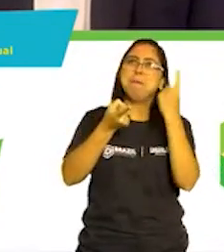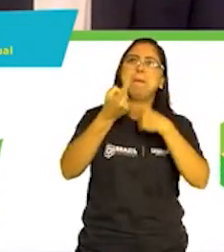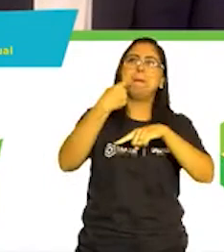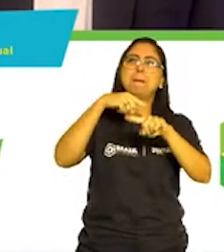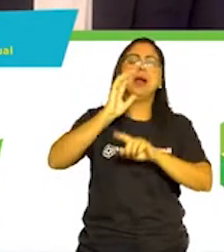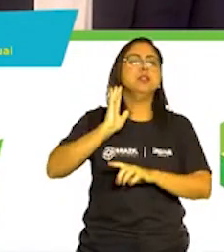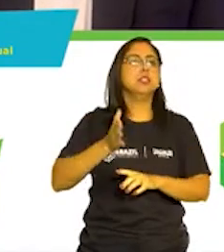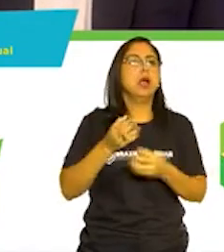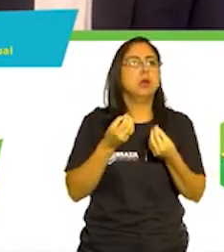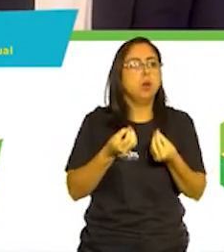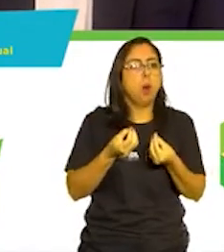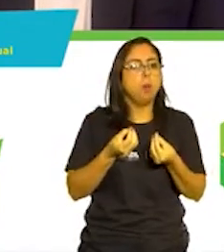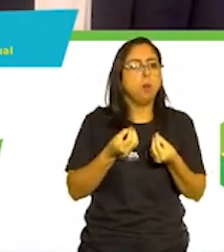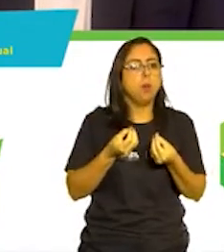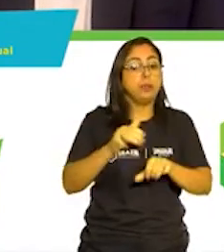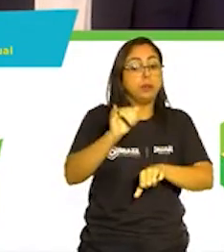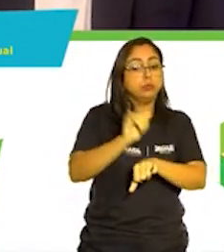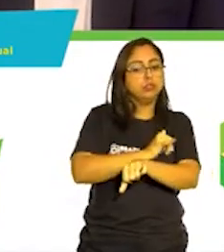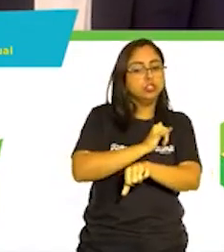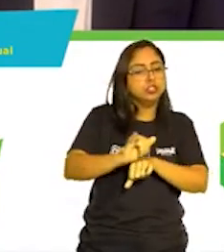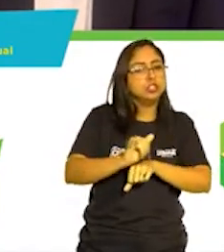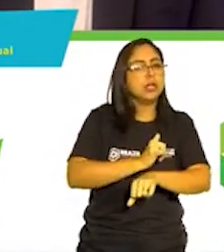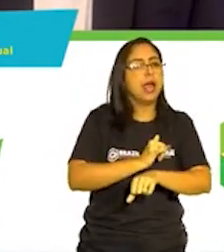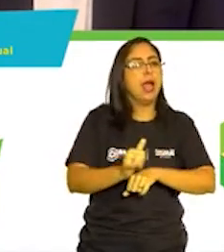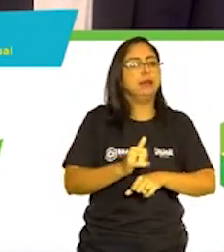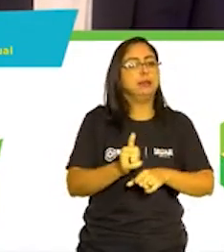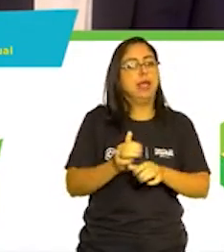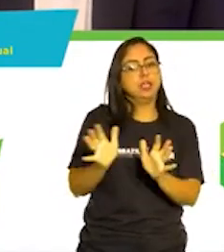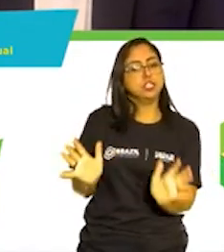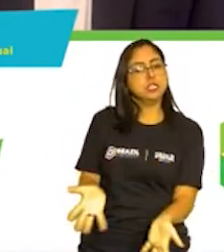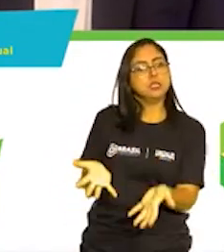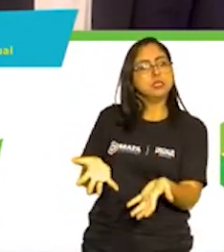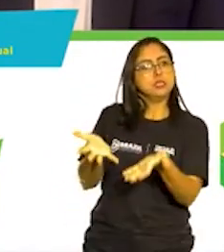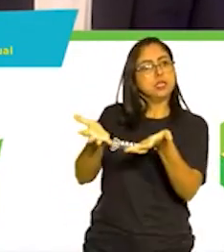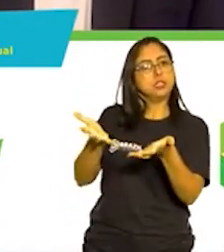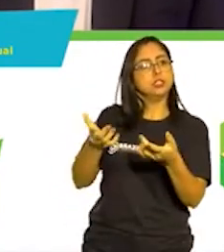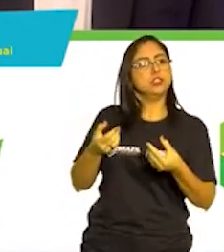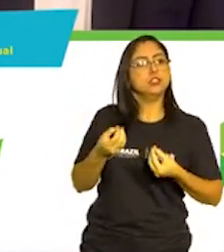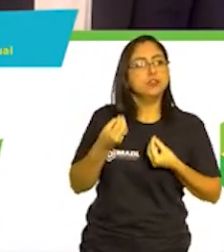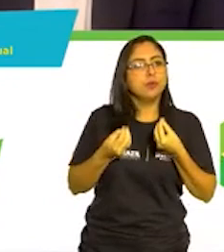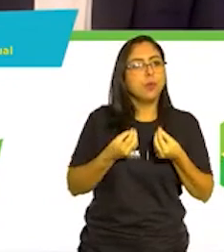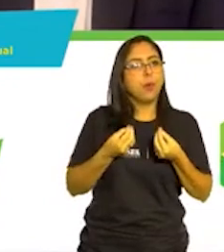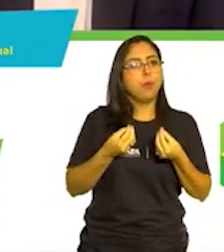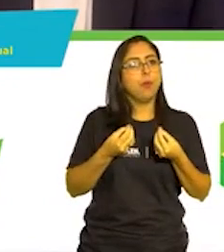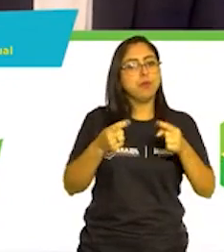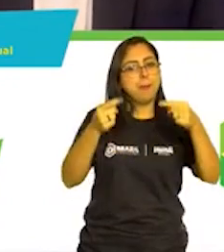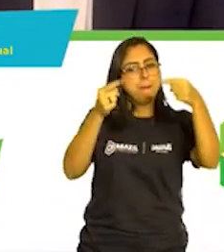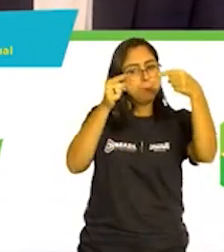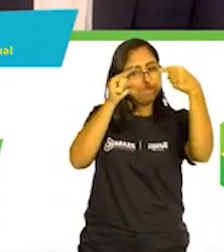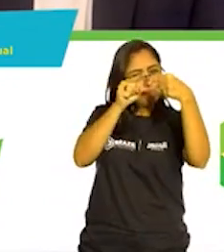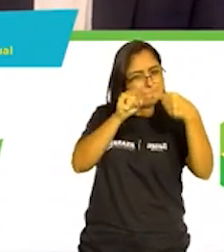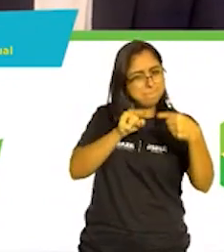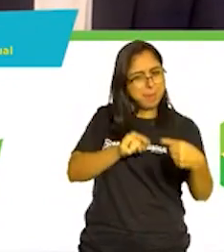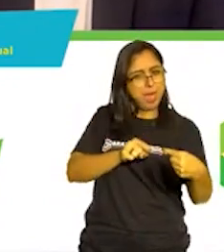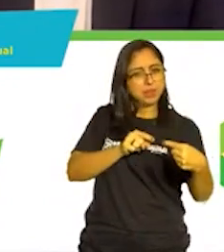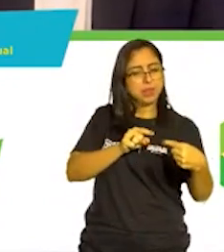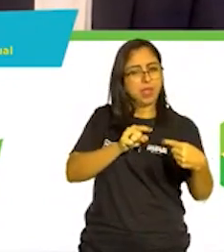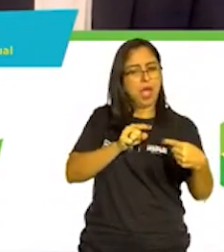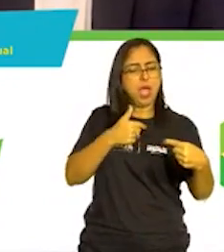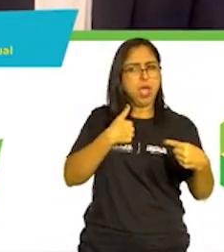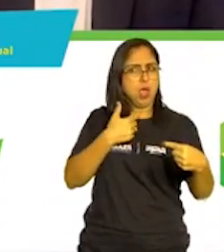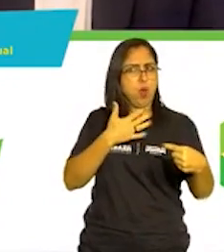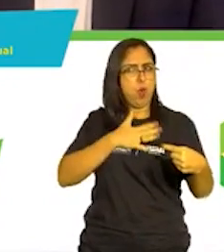incentivos, acho que para a questão social, eu gosto muito mais da ideia de incentivo. E eu acho que a lei